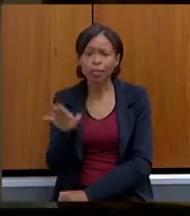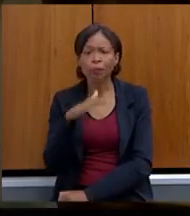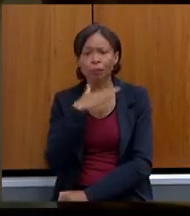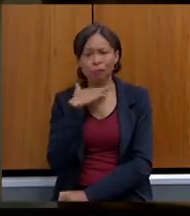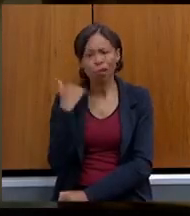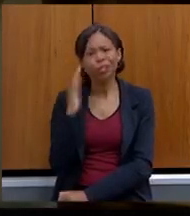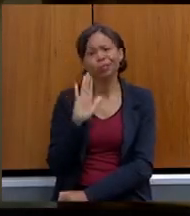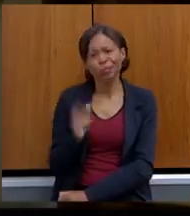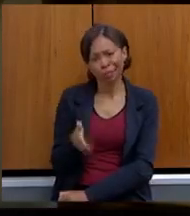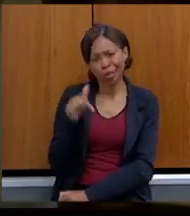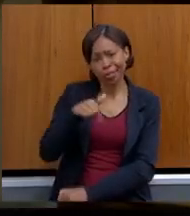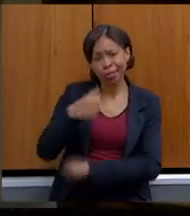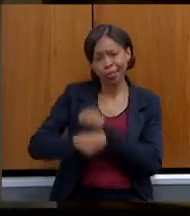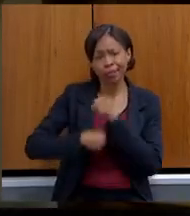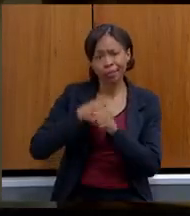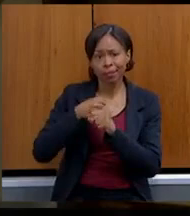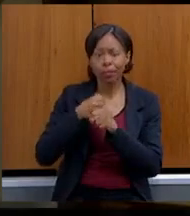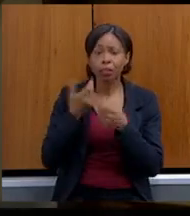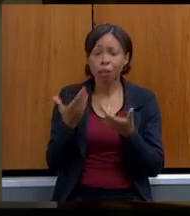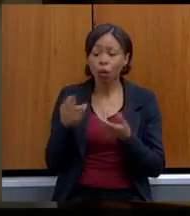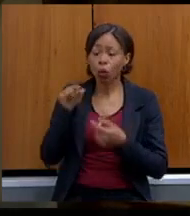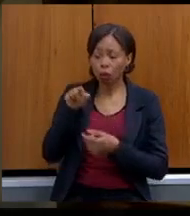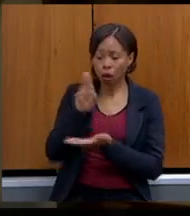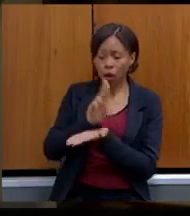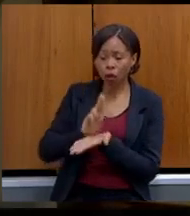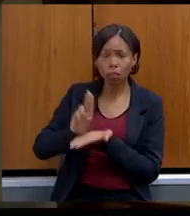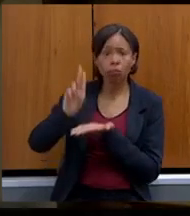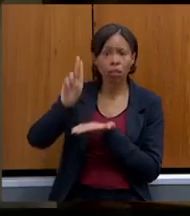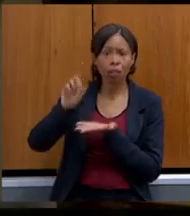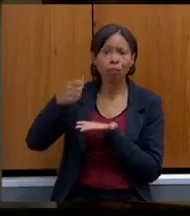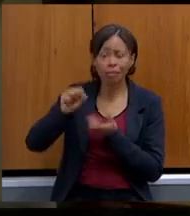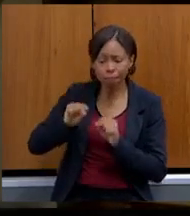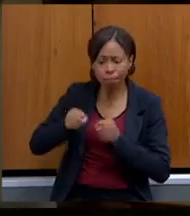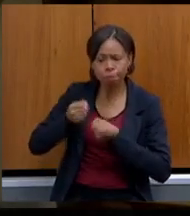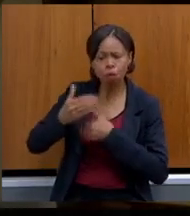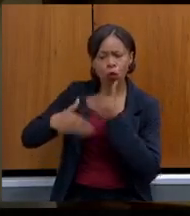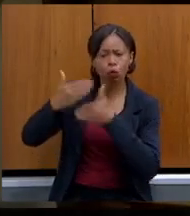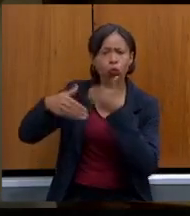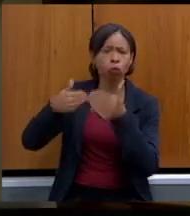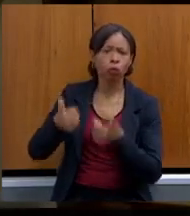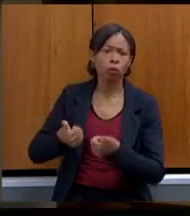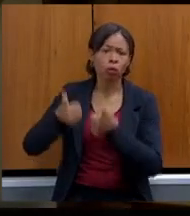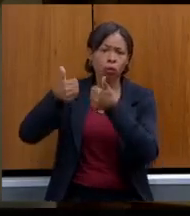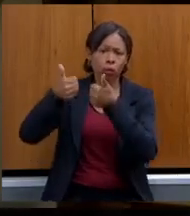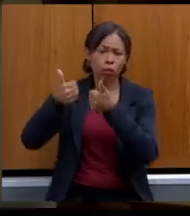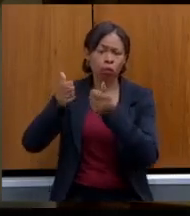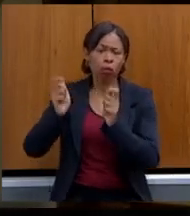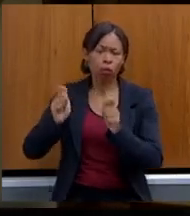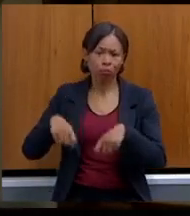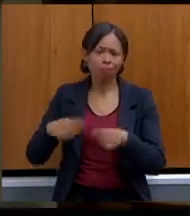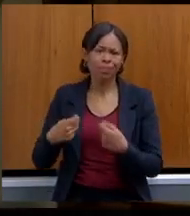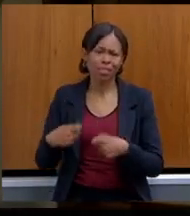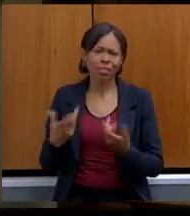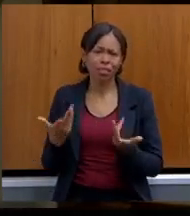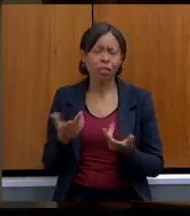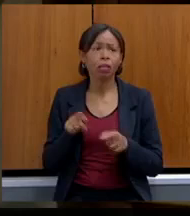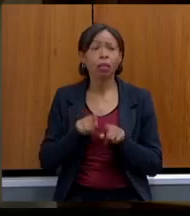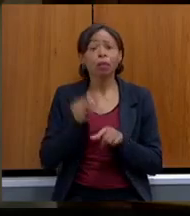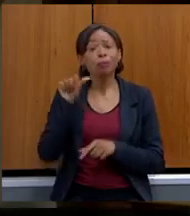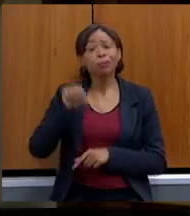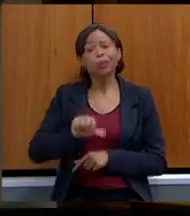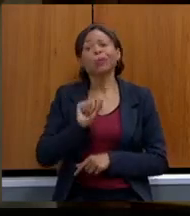então nós precisamos fortalecer a nossa negócio e o que é pior secretário do hospital